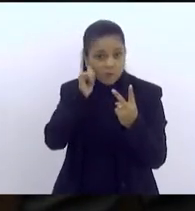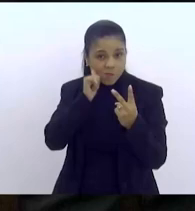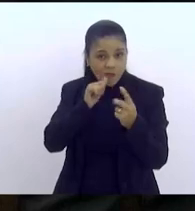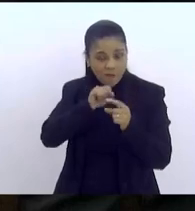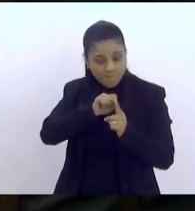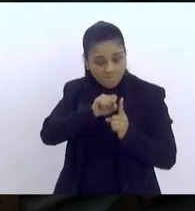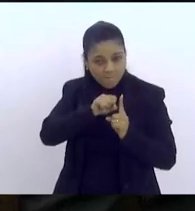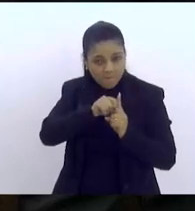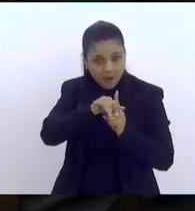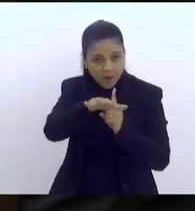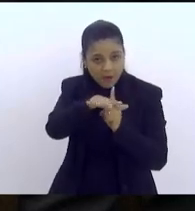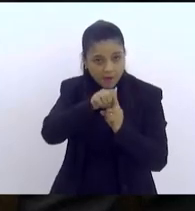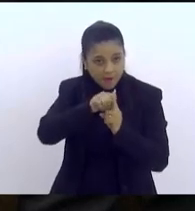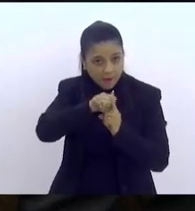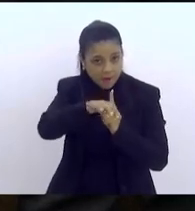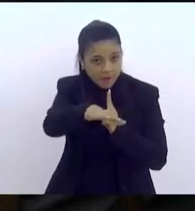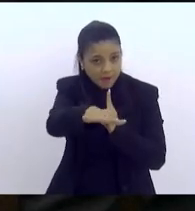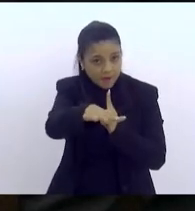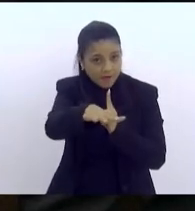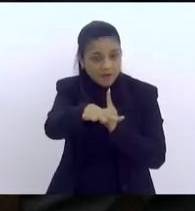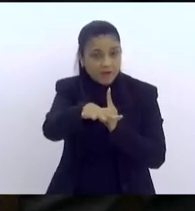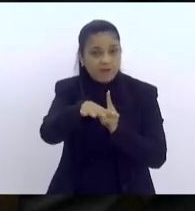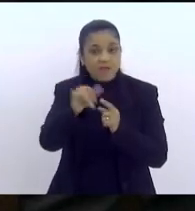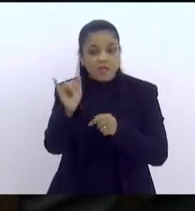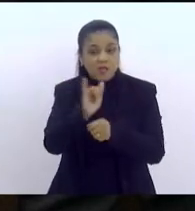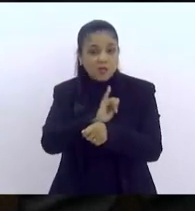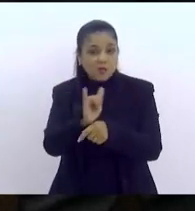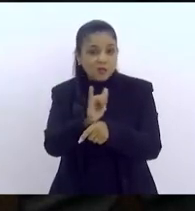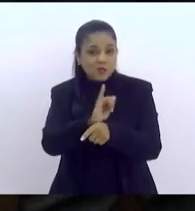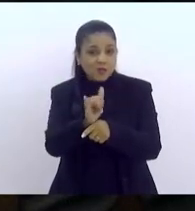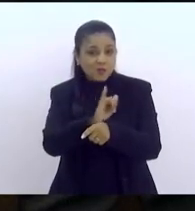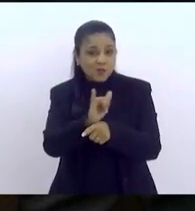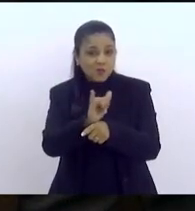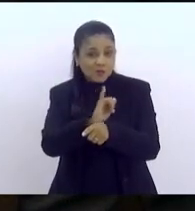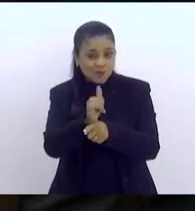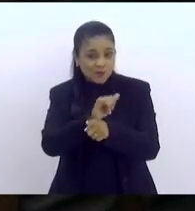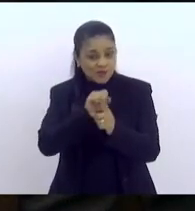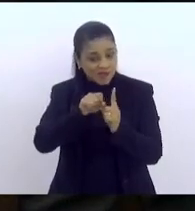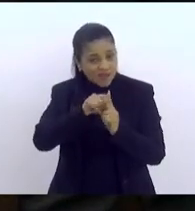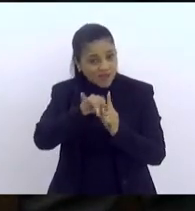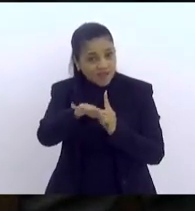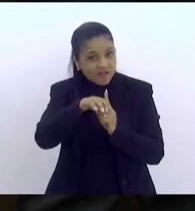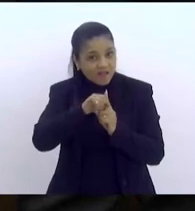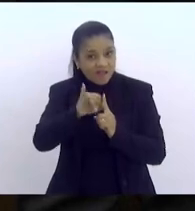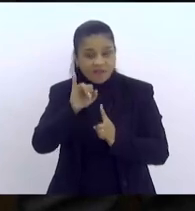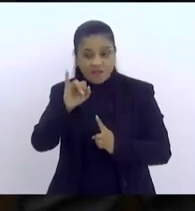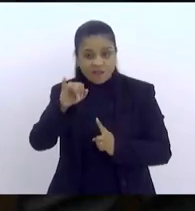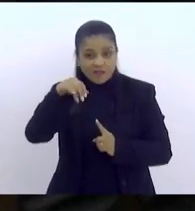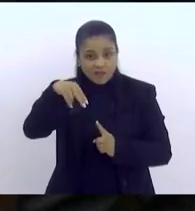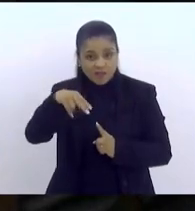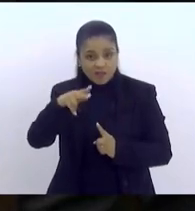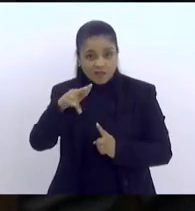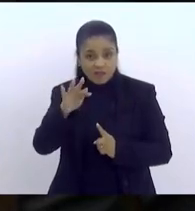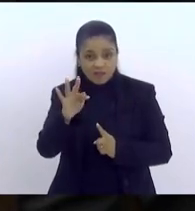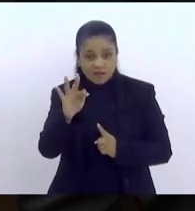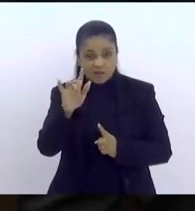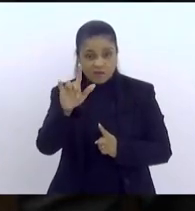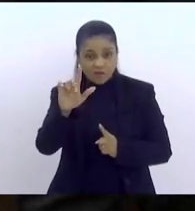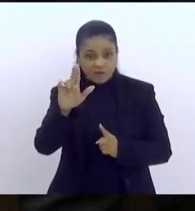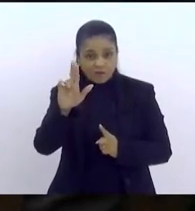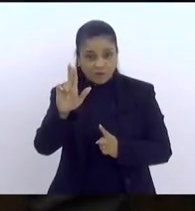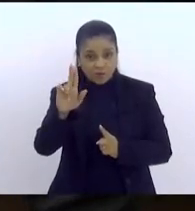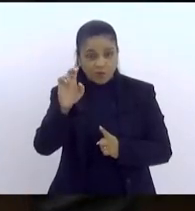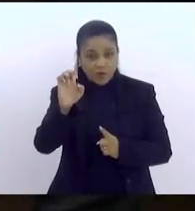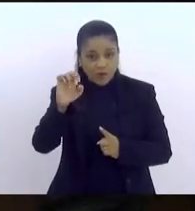Duas pessoas que se colocam como influenciadoras. Você imagina a gente ter esse tipo